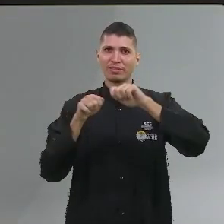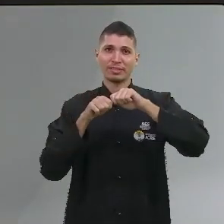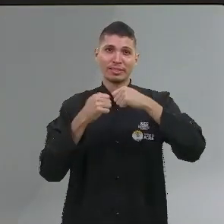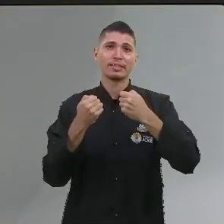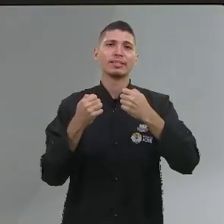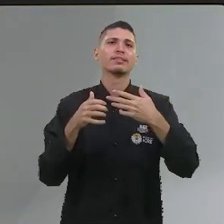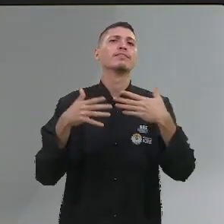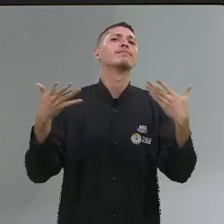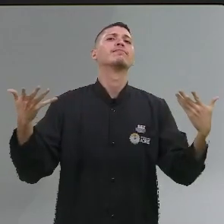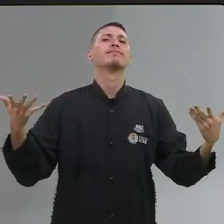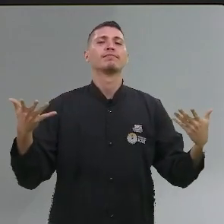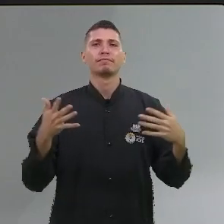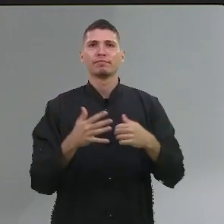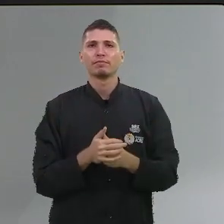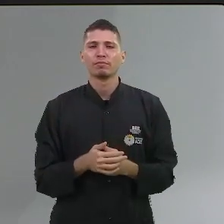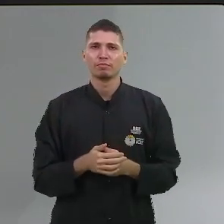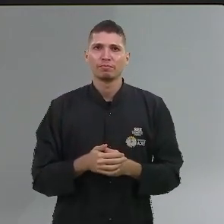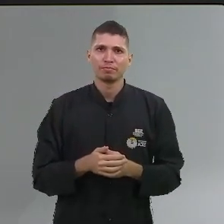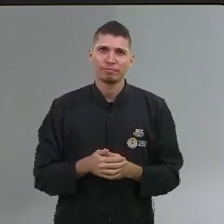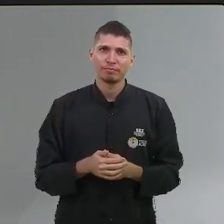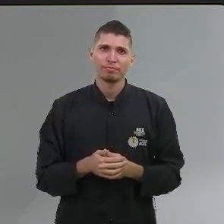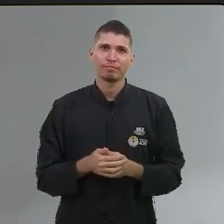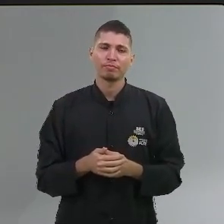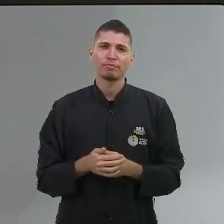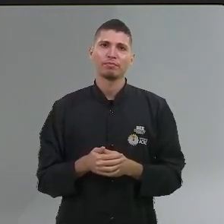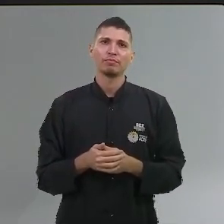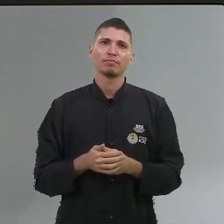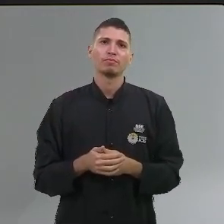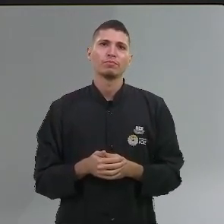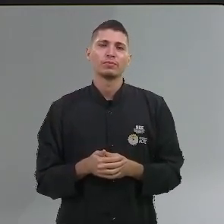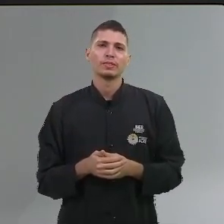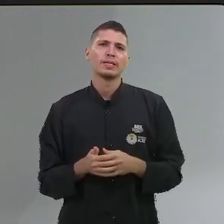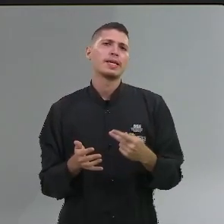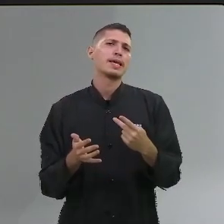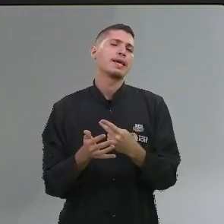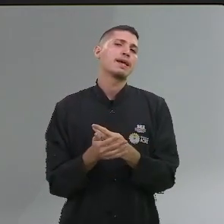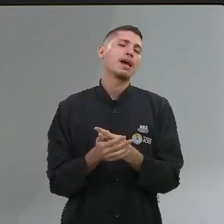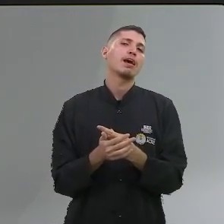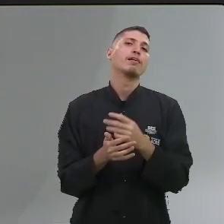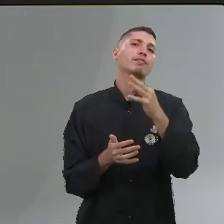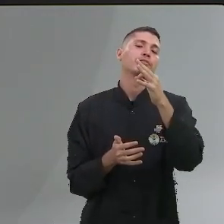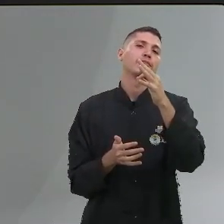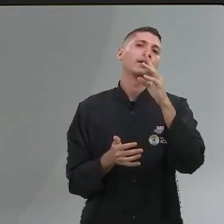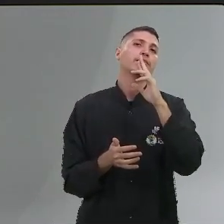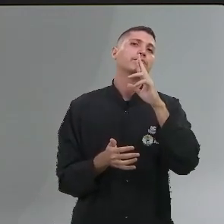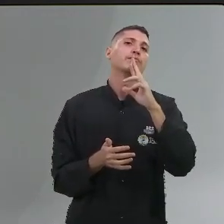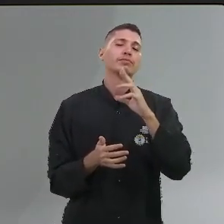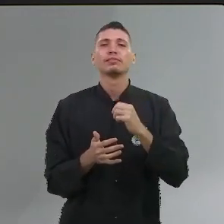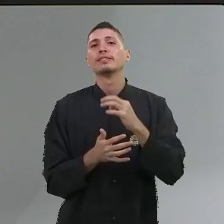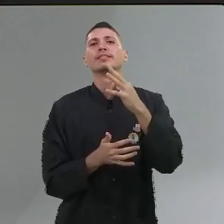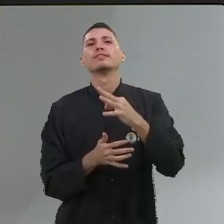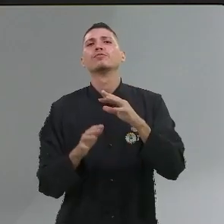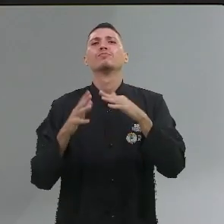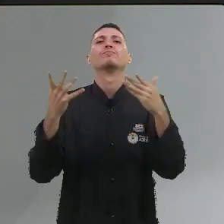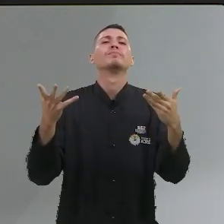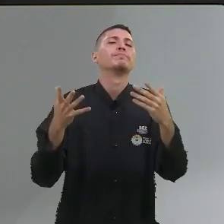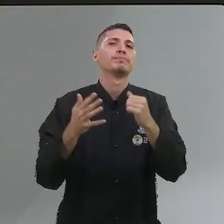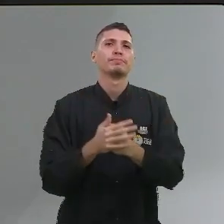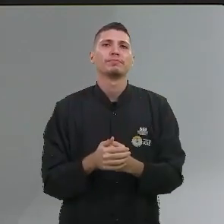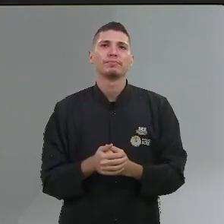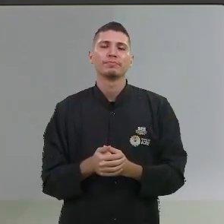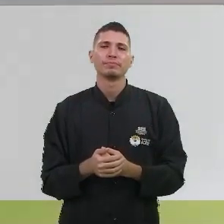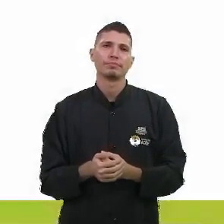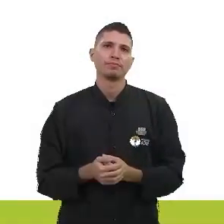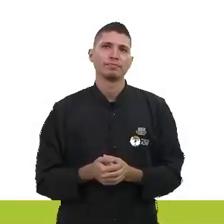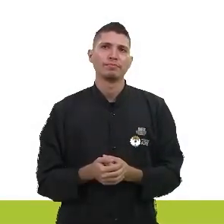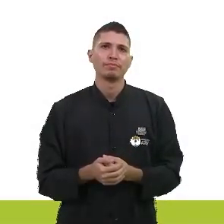galerinha? O que vocês acham aí? Qual vai ser essa resposta? A, B, C ou D? Olha